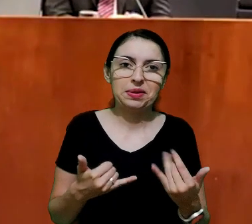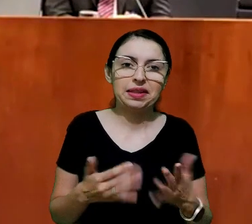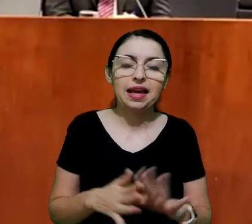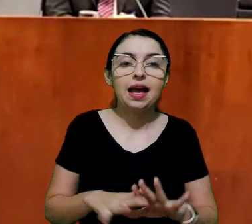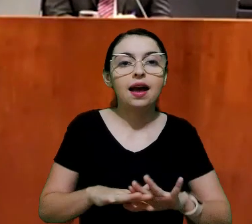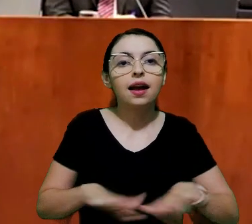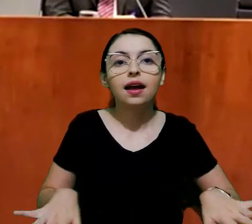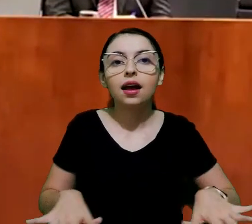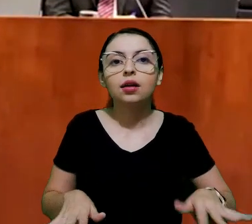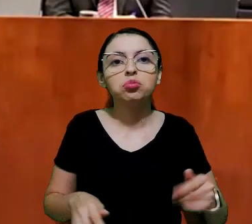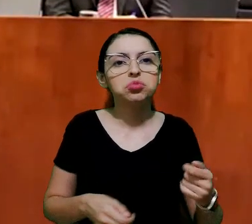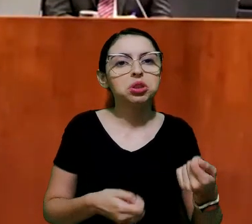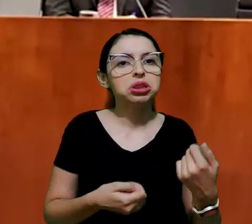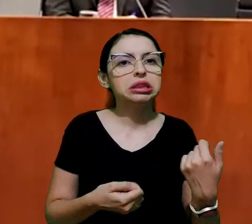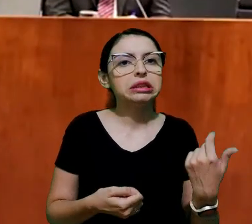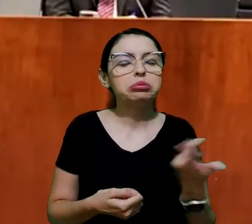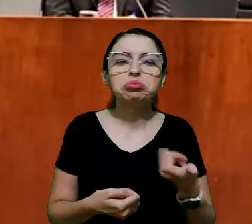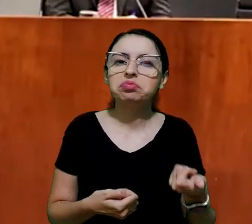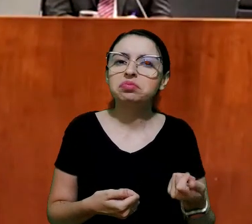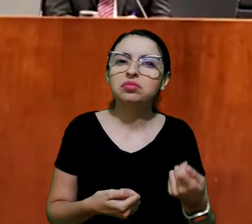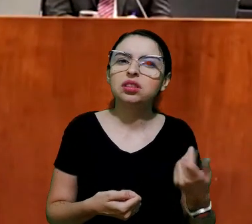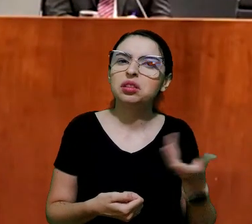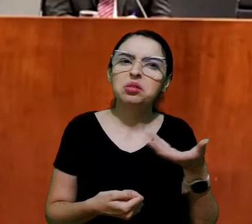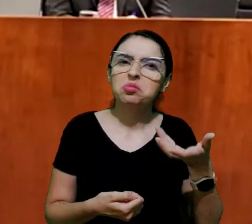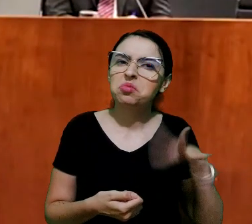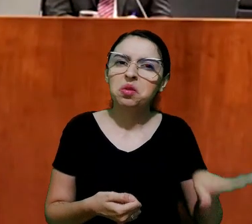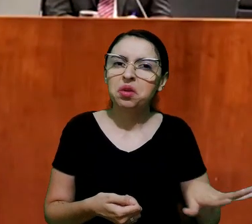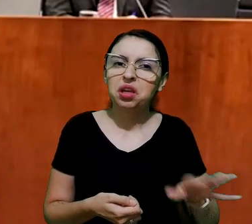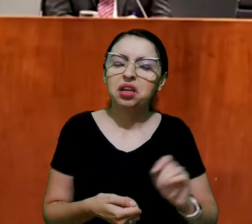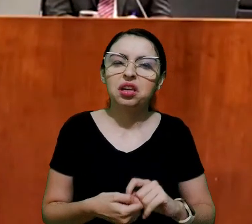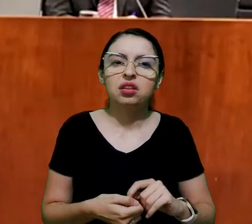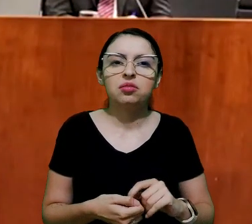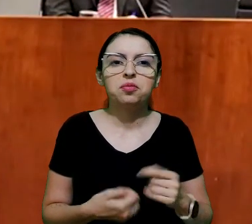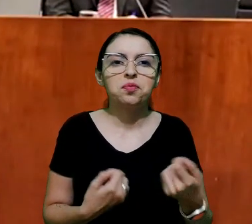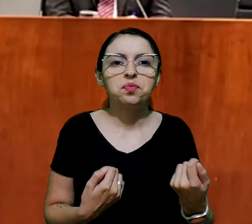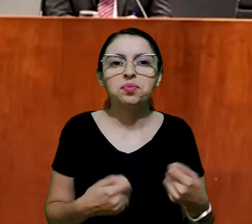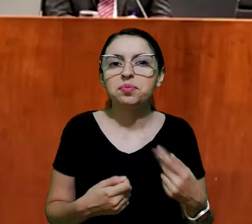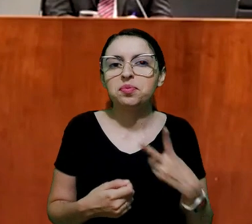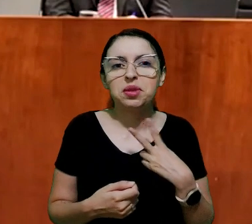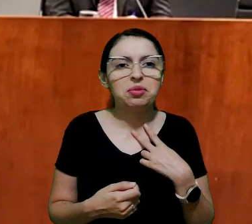função, defunto, né? Então, eu acho o sistema da